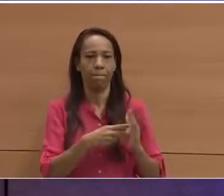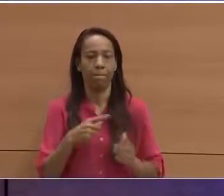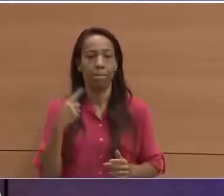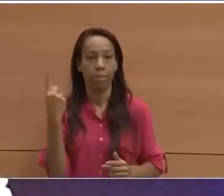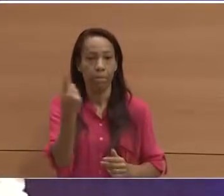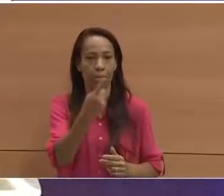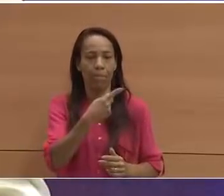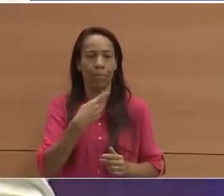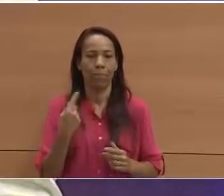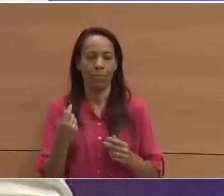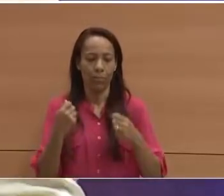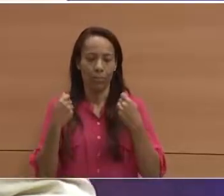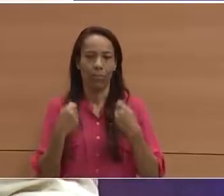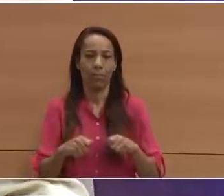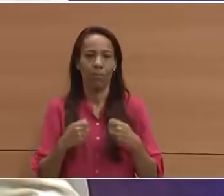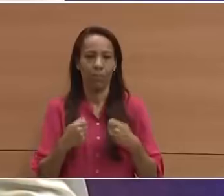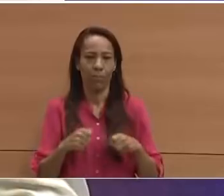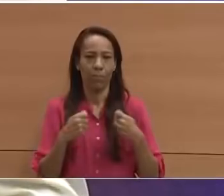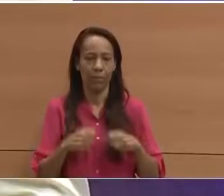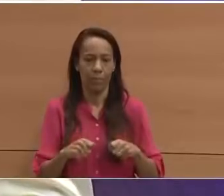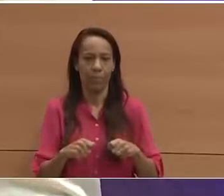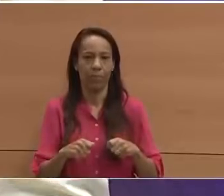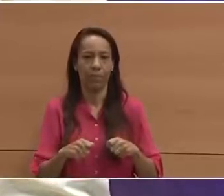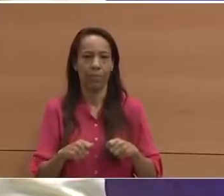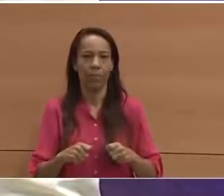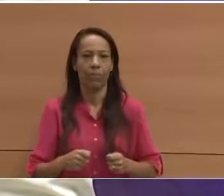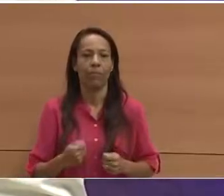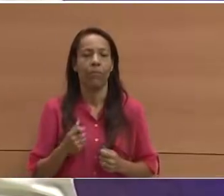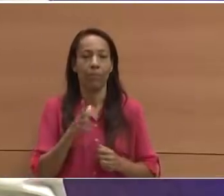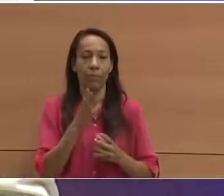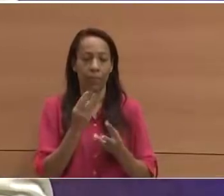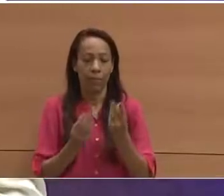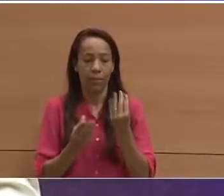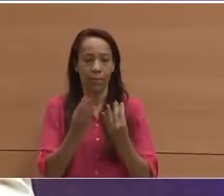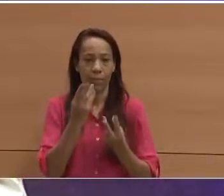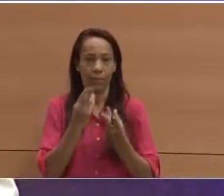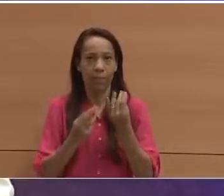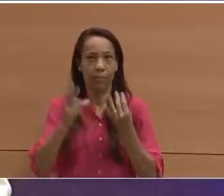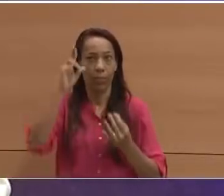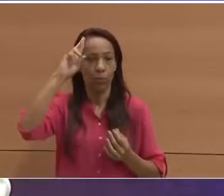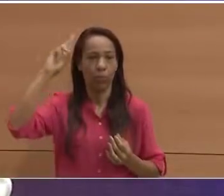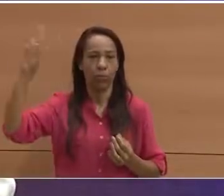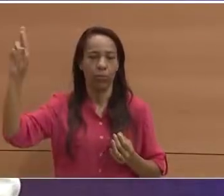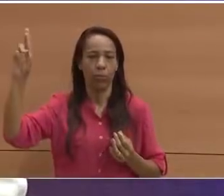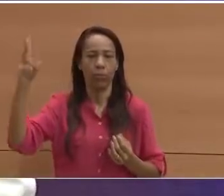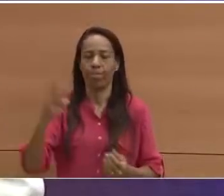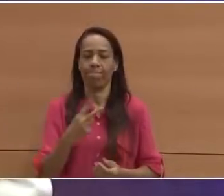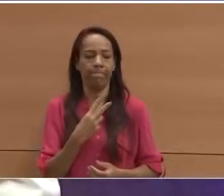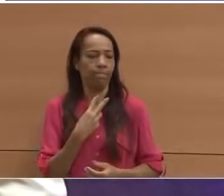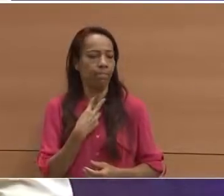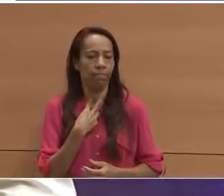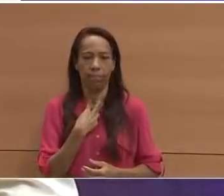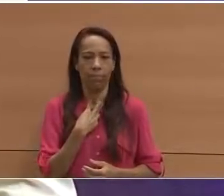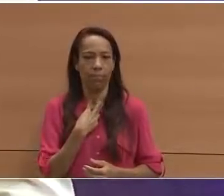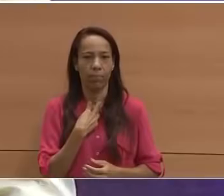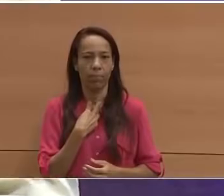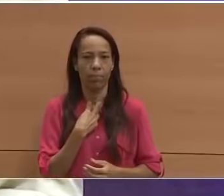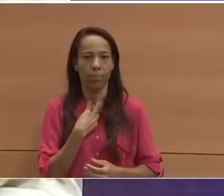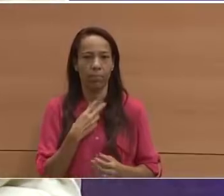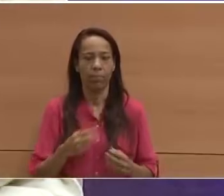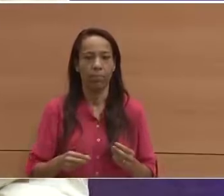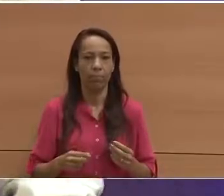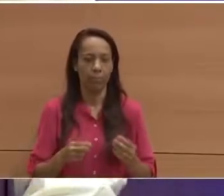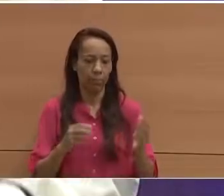ponto de te vomitar da minha boca. Então eles entendem porque a água chegava morna ali